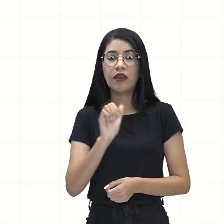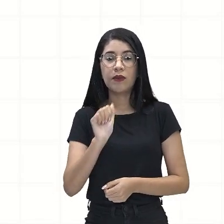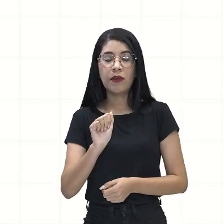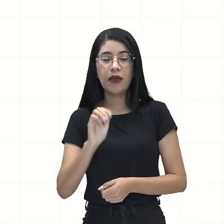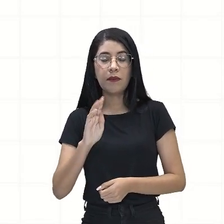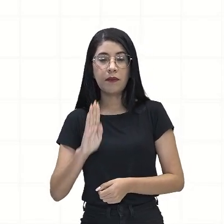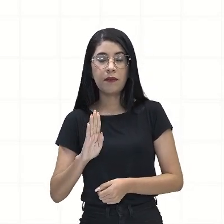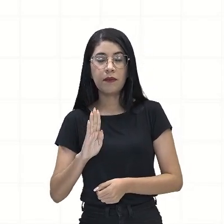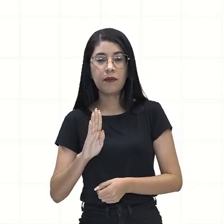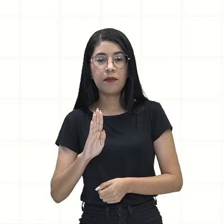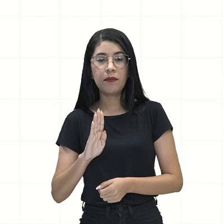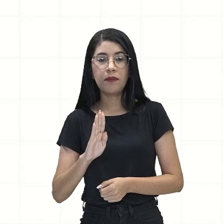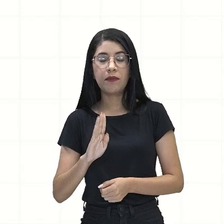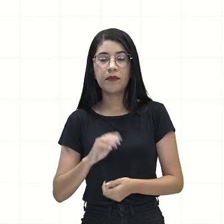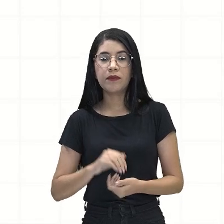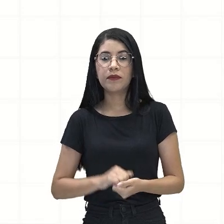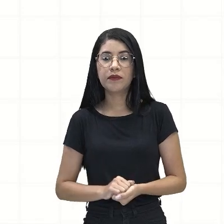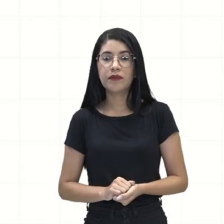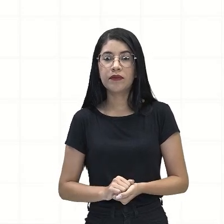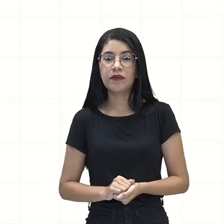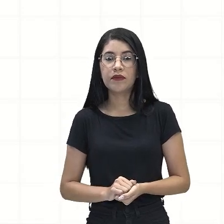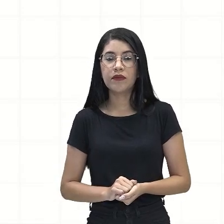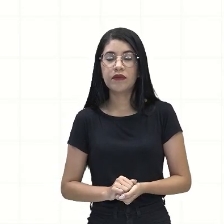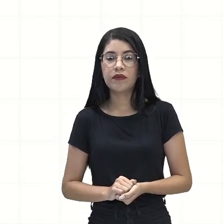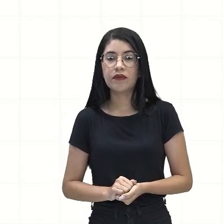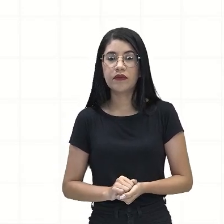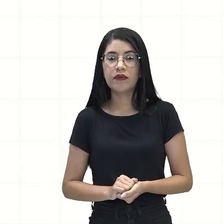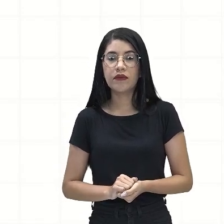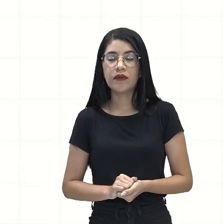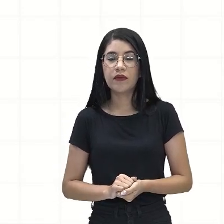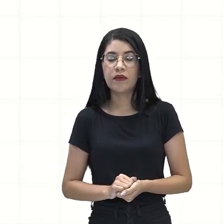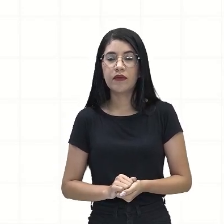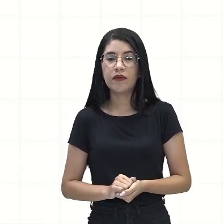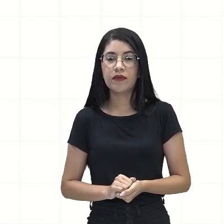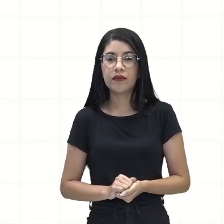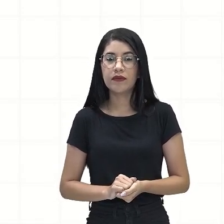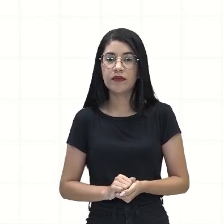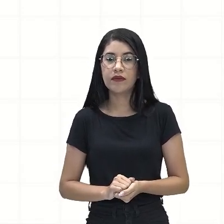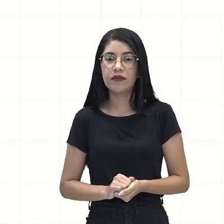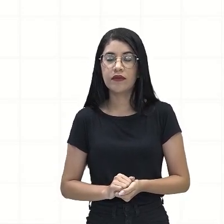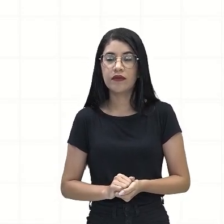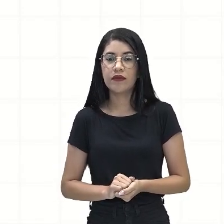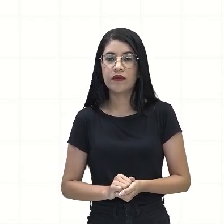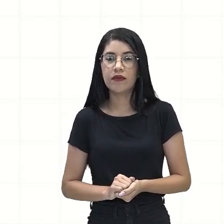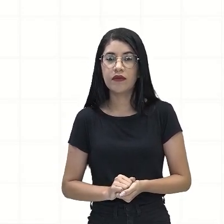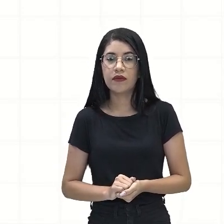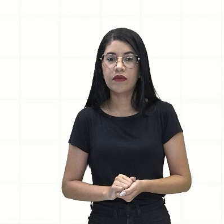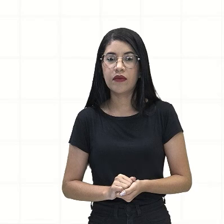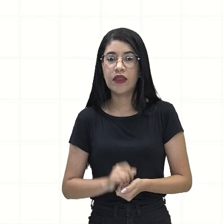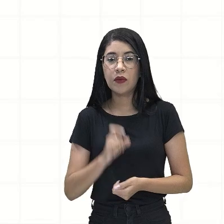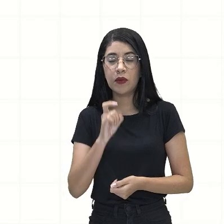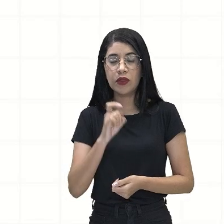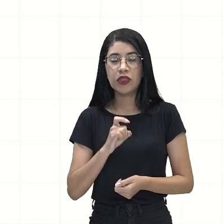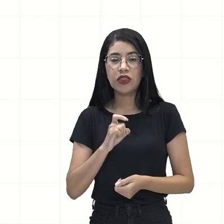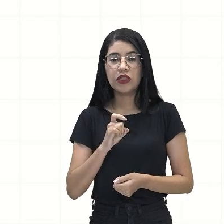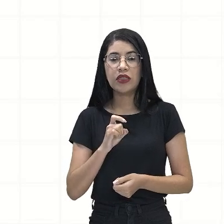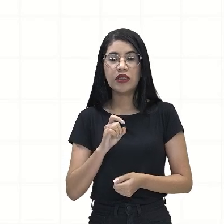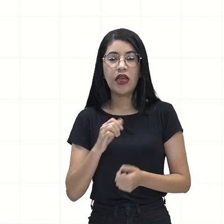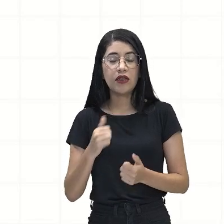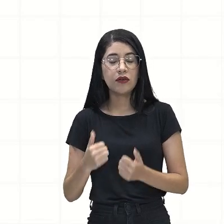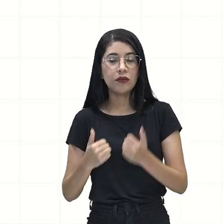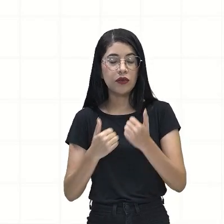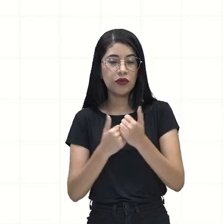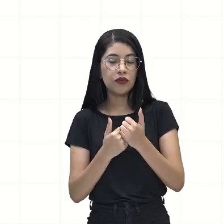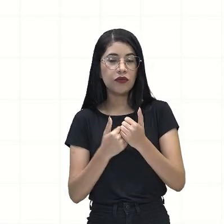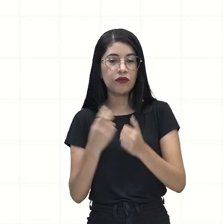A subtração entre os dois pontos do x, né? O x do A e o x do B. Então, se eu fizer x do A é 4,